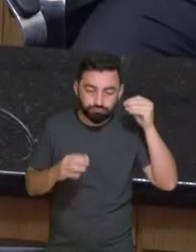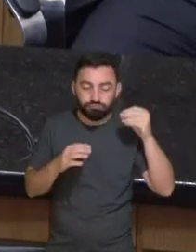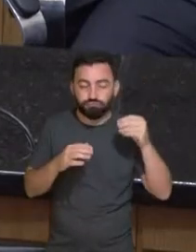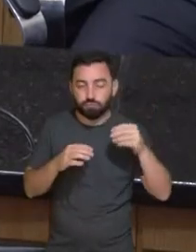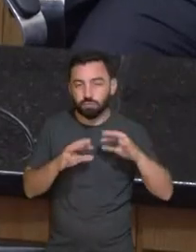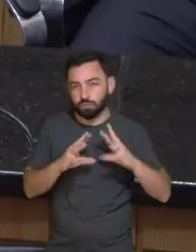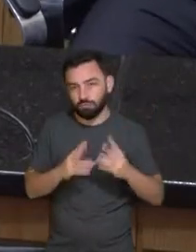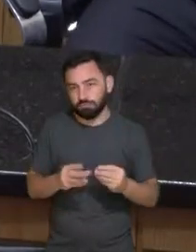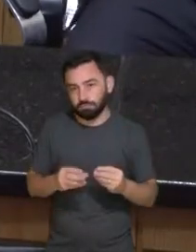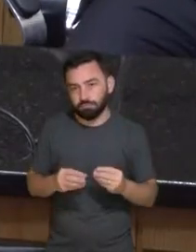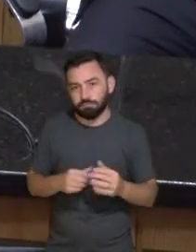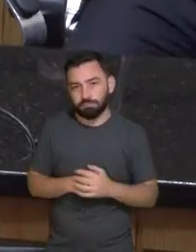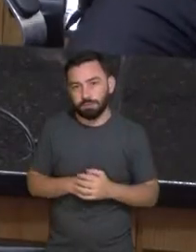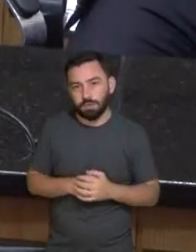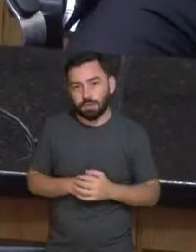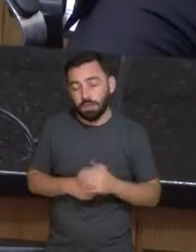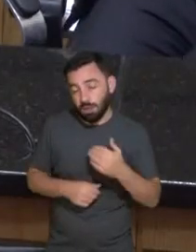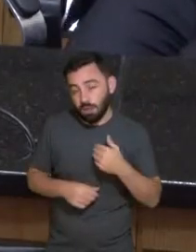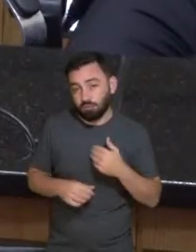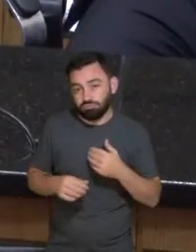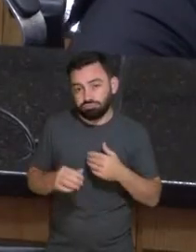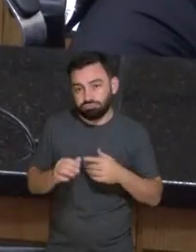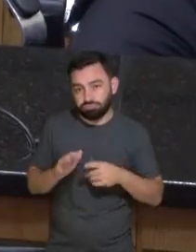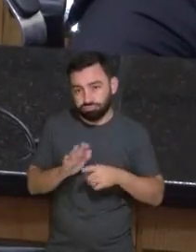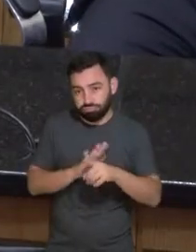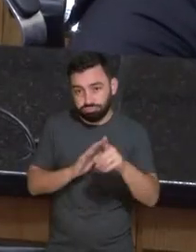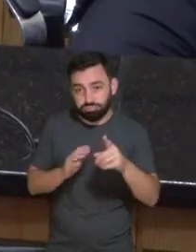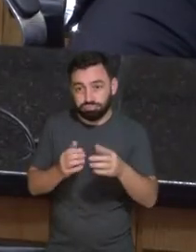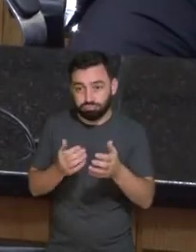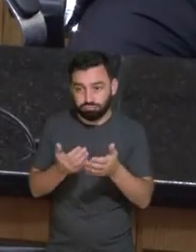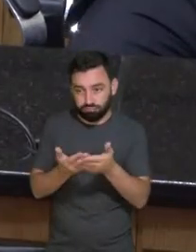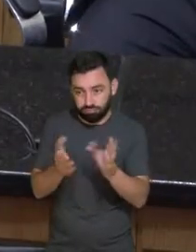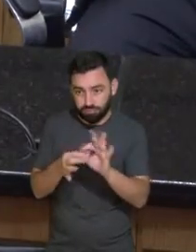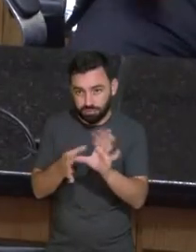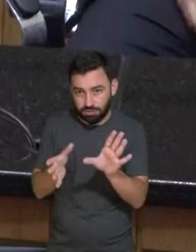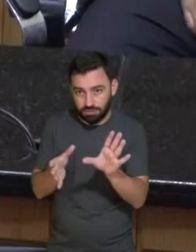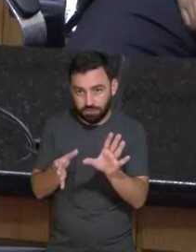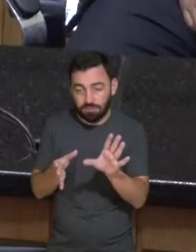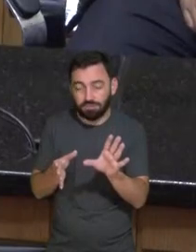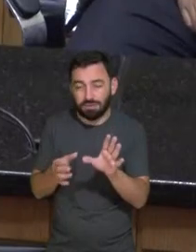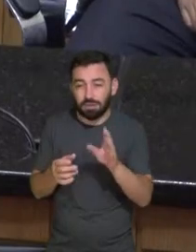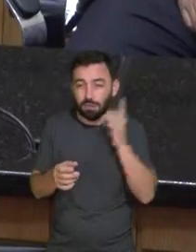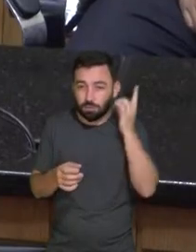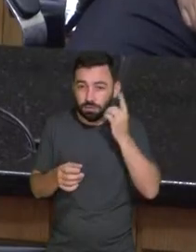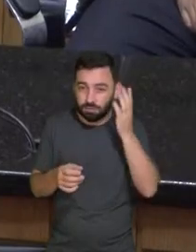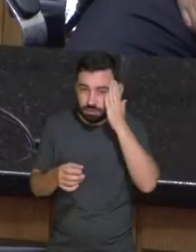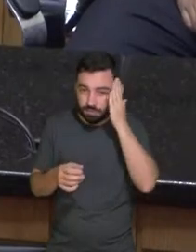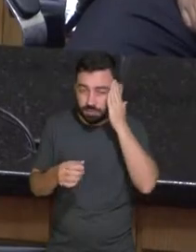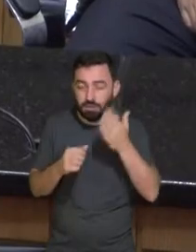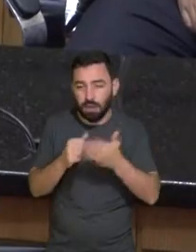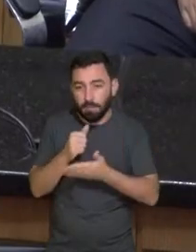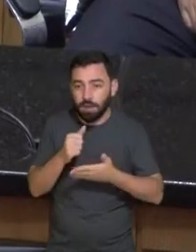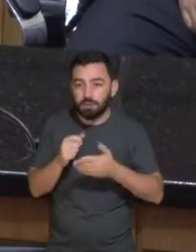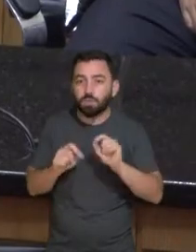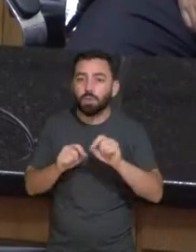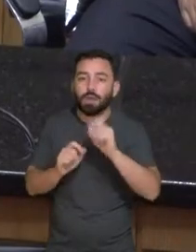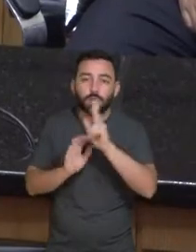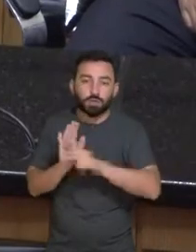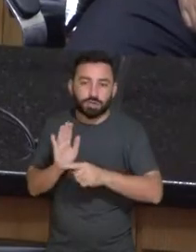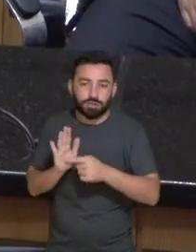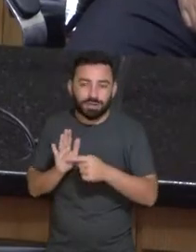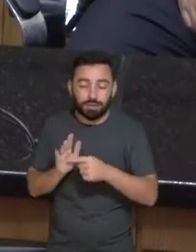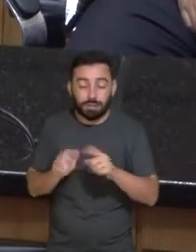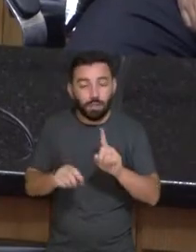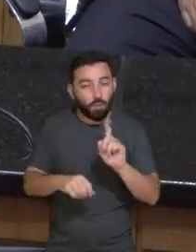que os deputados possam ter um pouco, uma base do que é o projeto. Não é projeto de